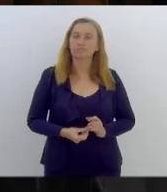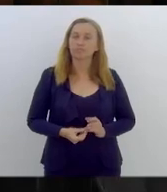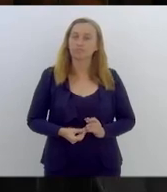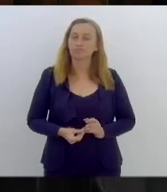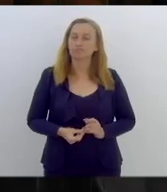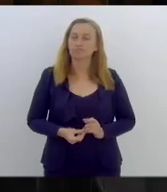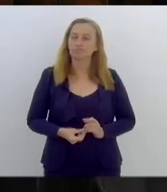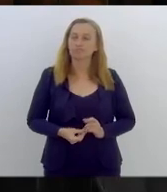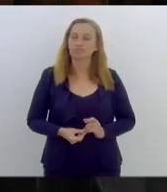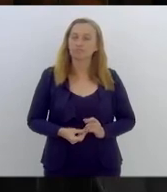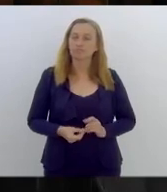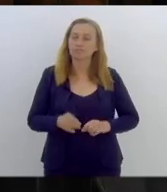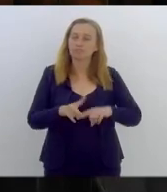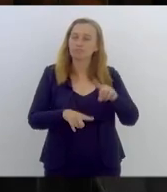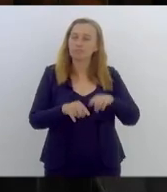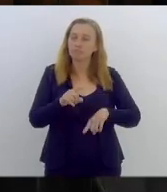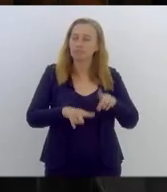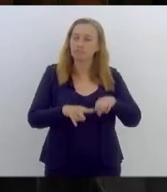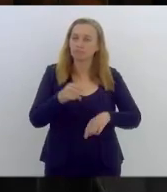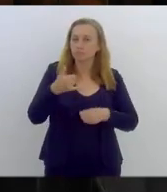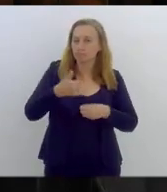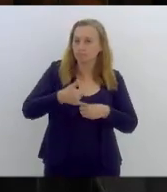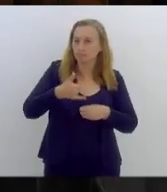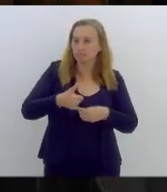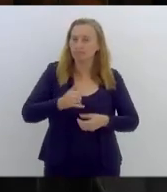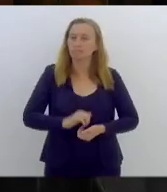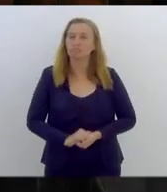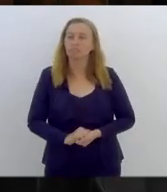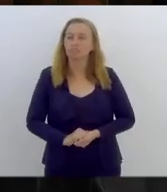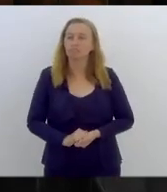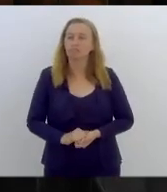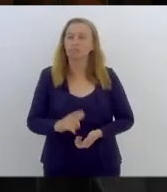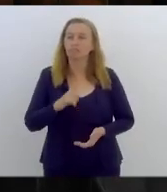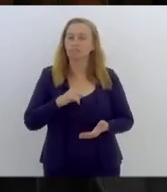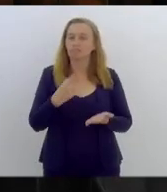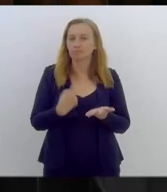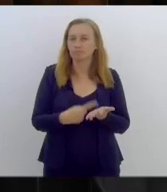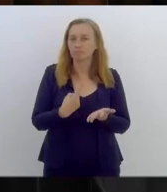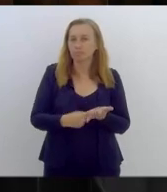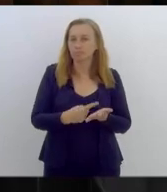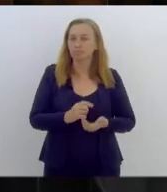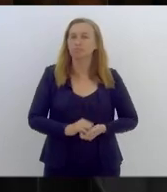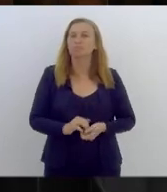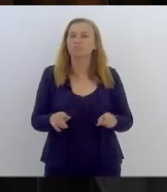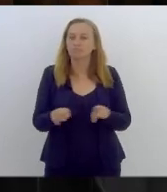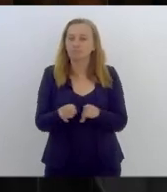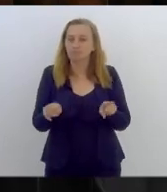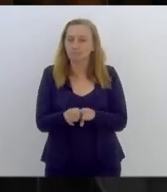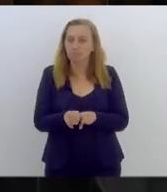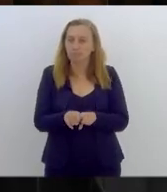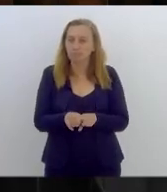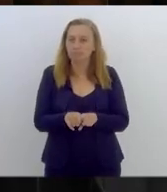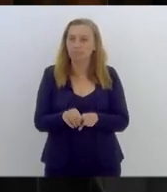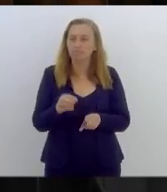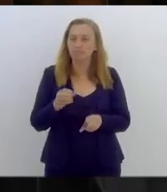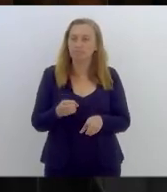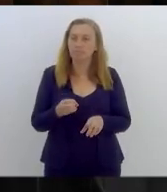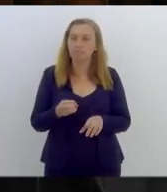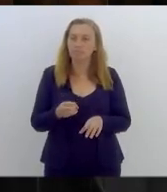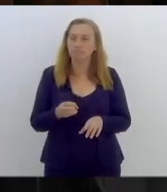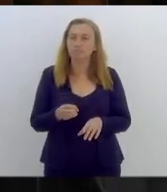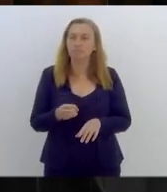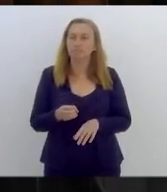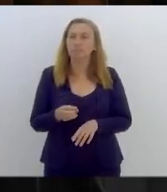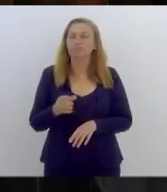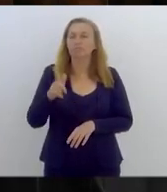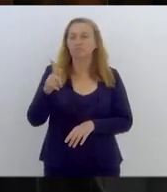outros produtos como combustíveis houve acordo que também é bem natural o